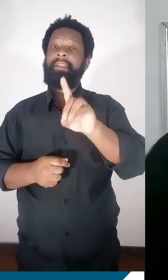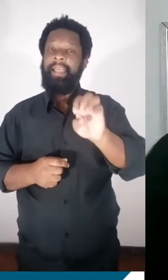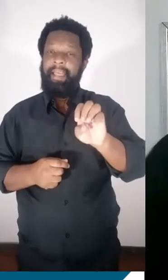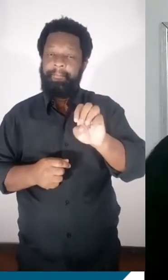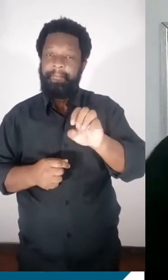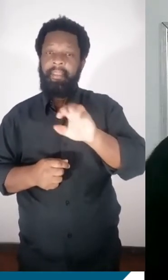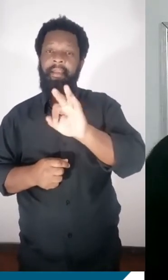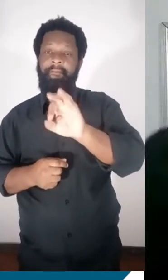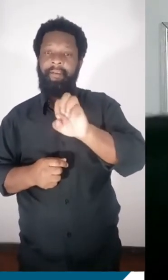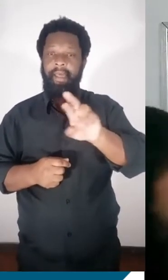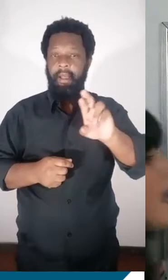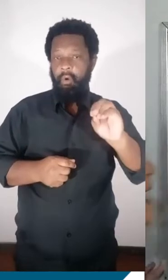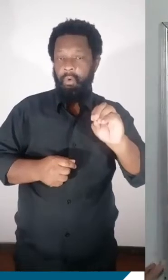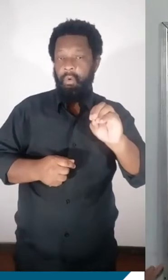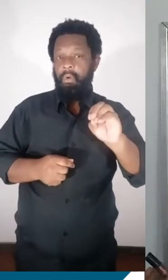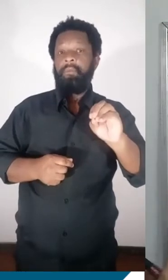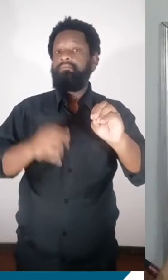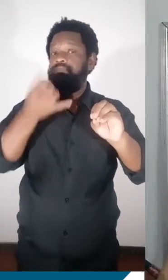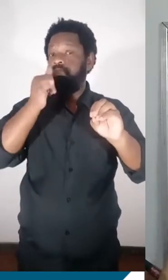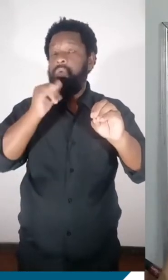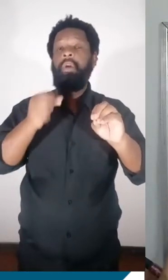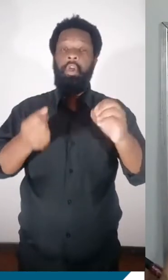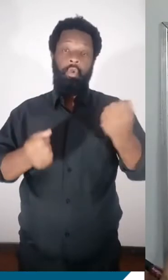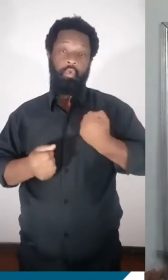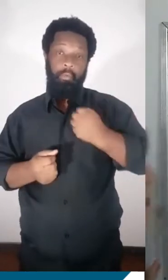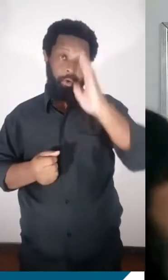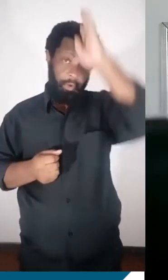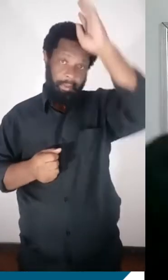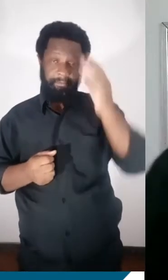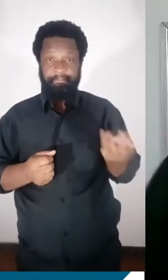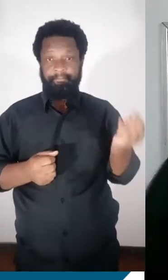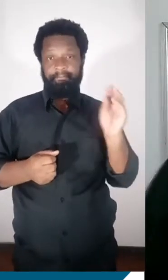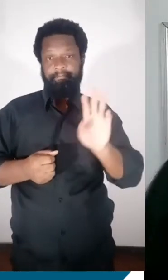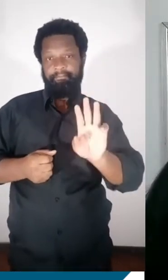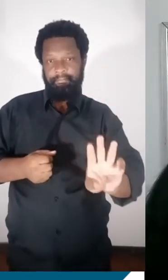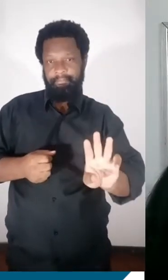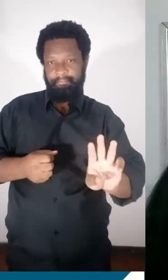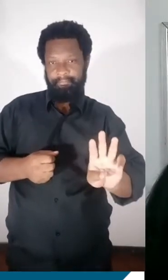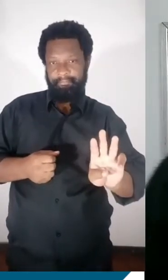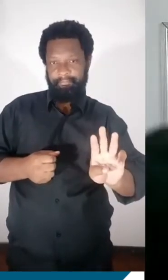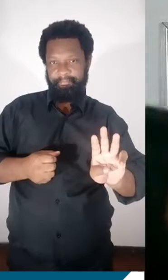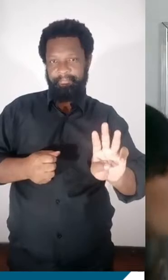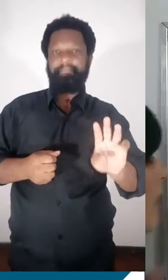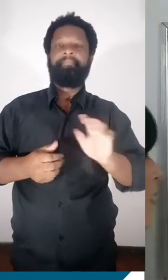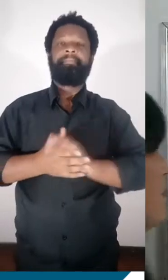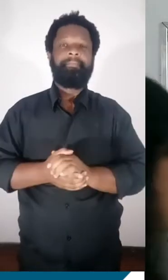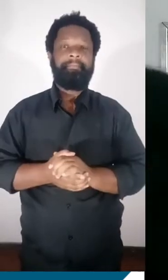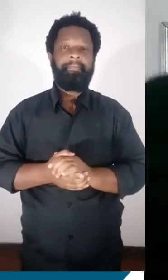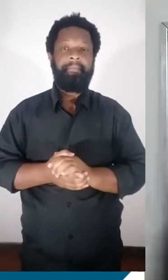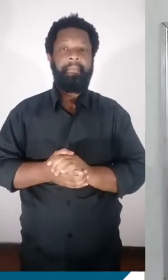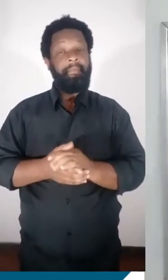do metal, ferro. E aí a carga do cátion em algarismo romano 3. Seria 3, então,